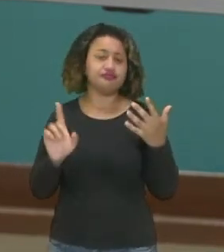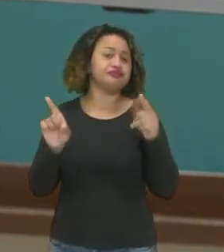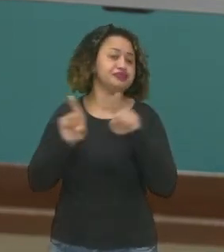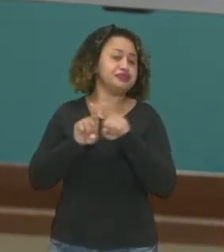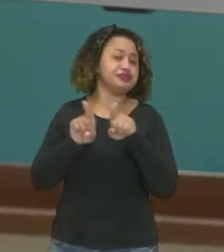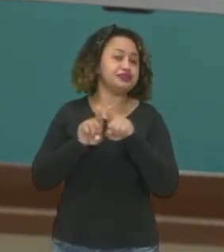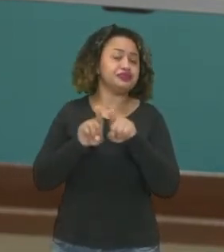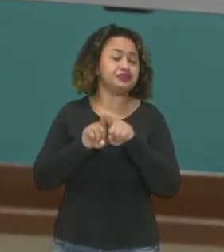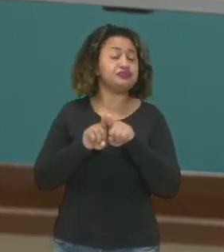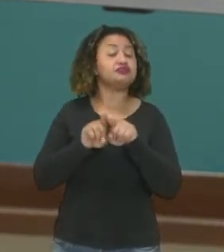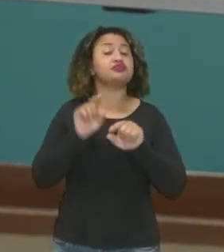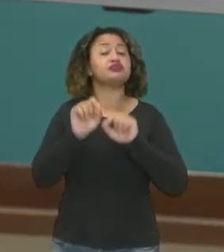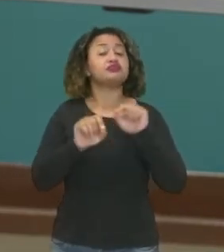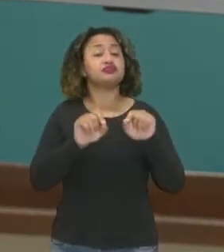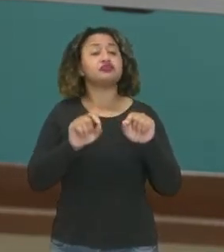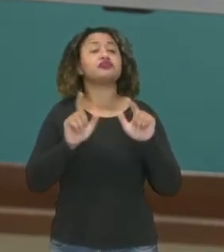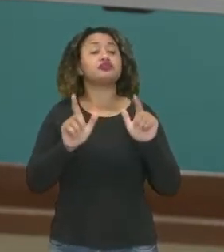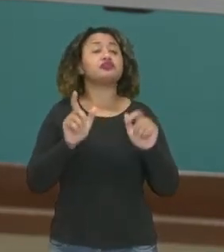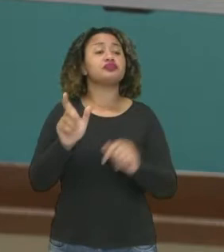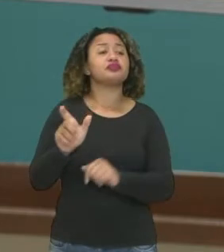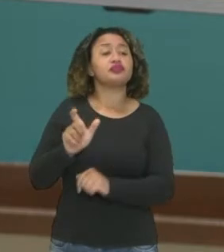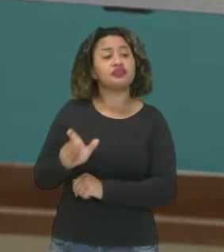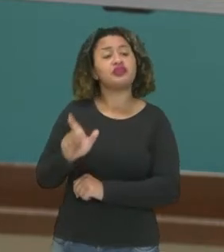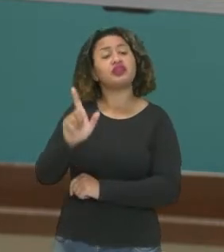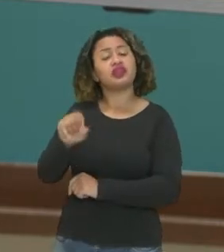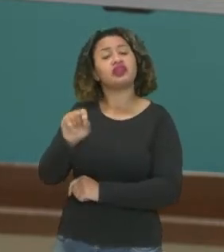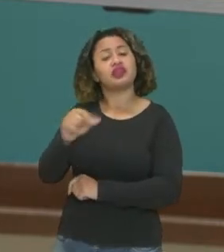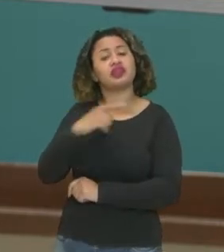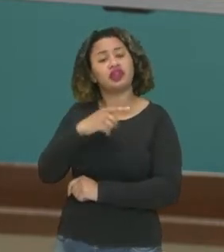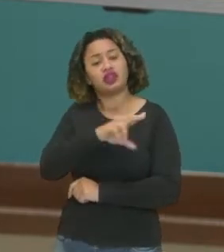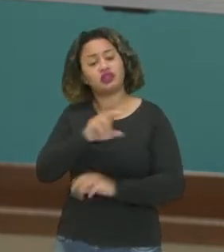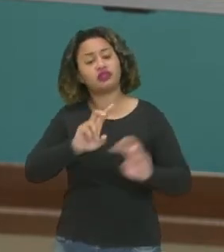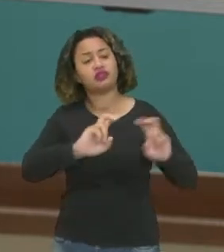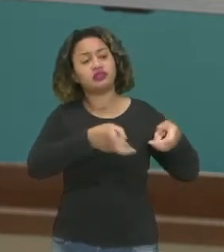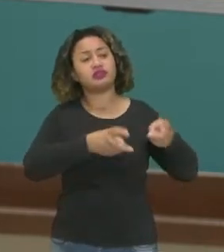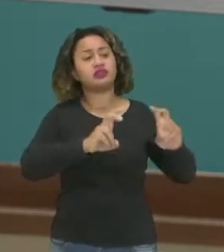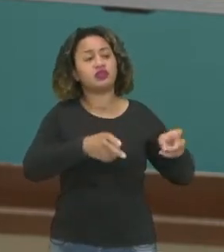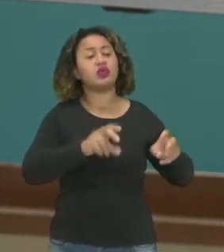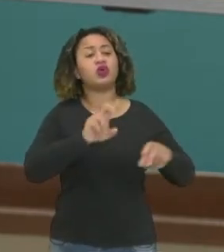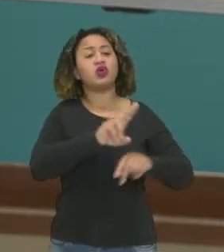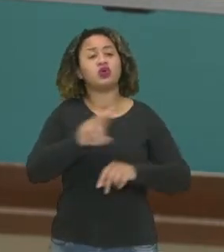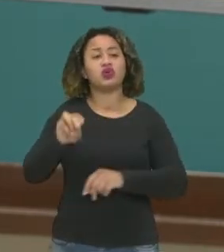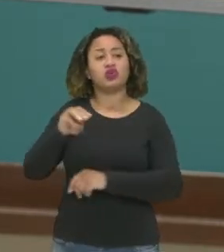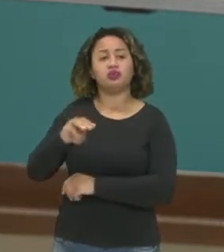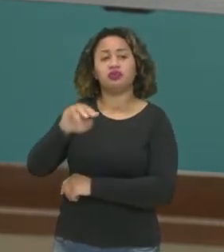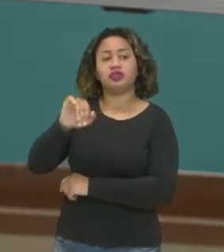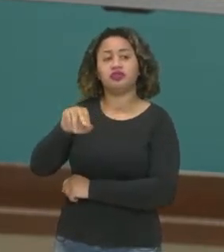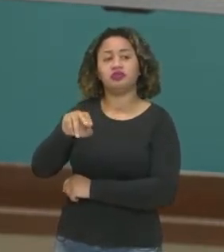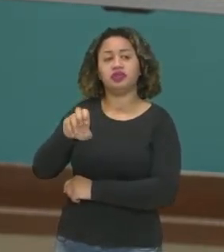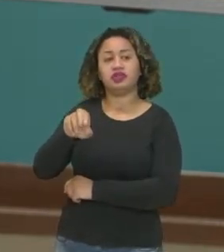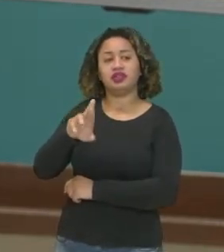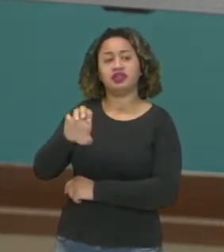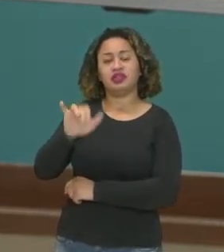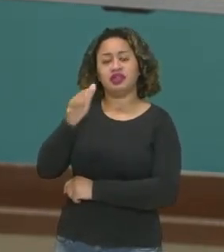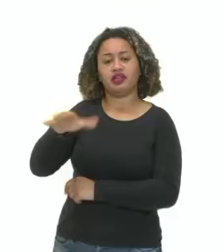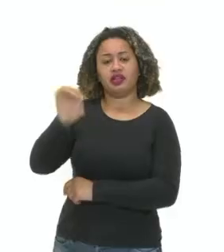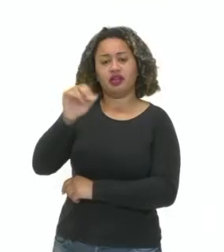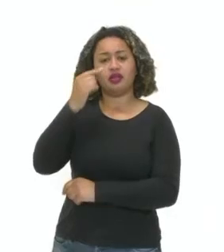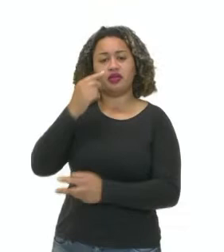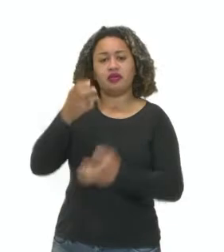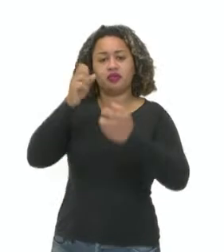E a palavra que nós denominamos para esse extrativismo chama-se mineração. E olha ali naquela